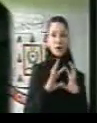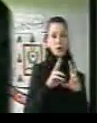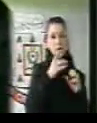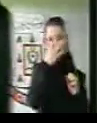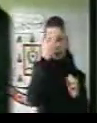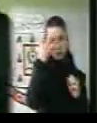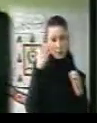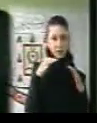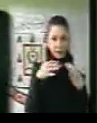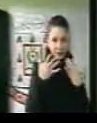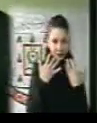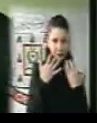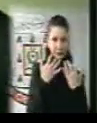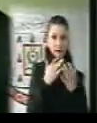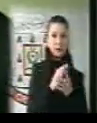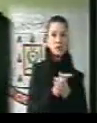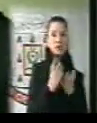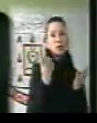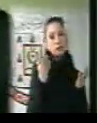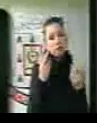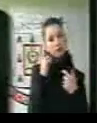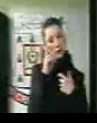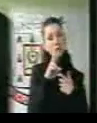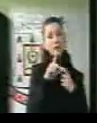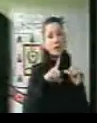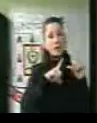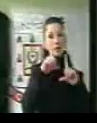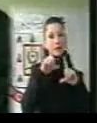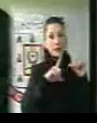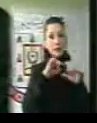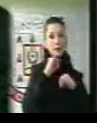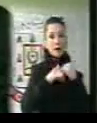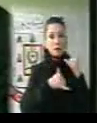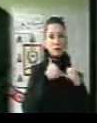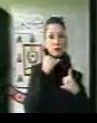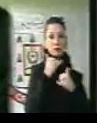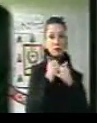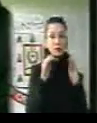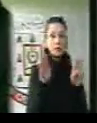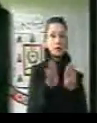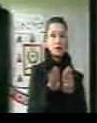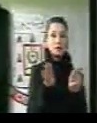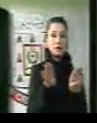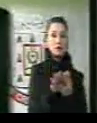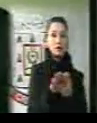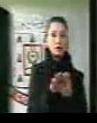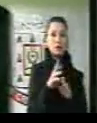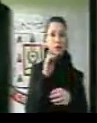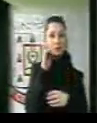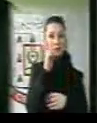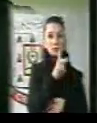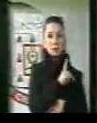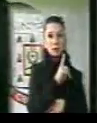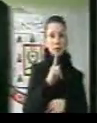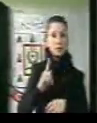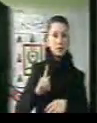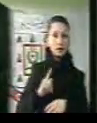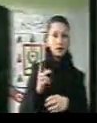nos assistem hoje pela TV Cidadã e pela internet. Senhor presidente, eu subo à